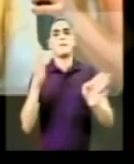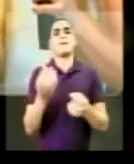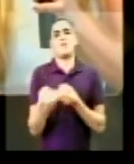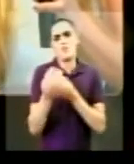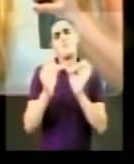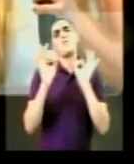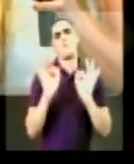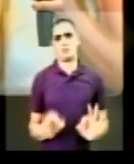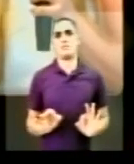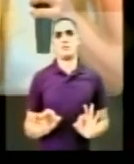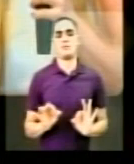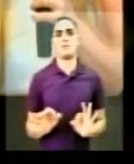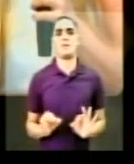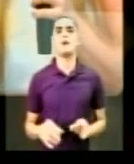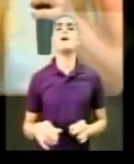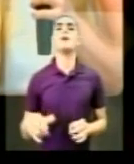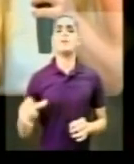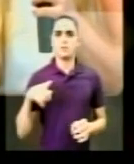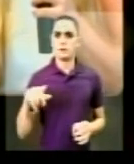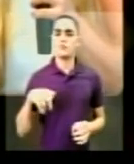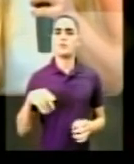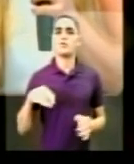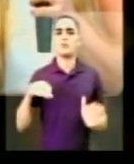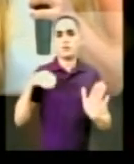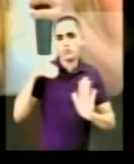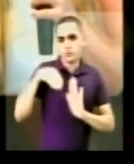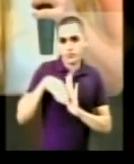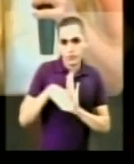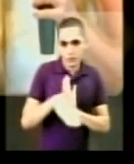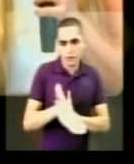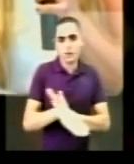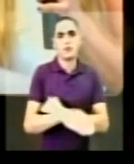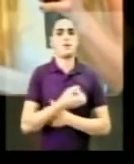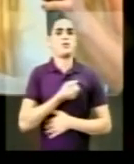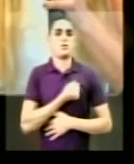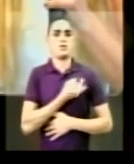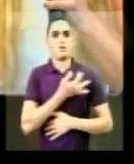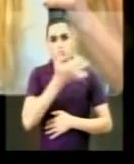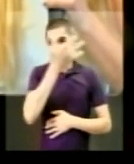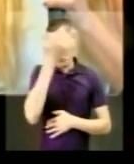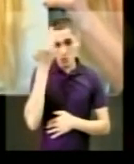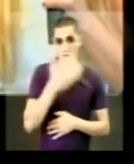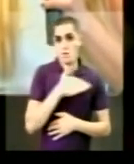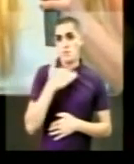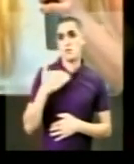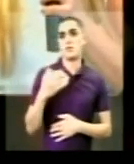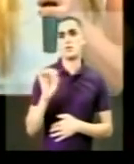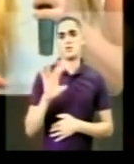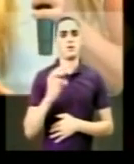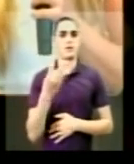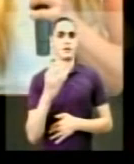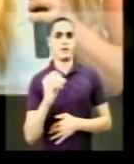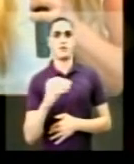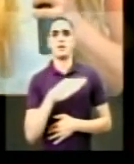eles tiveram aí uma redução na média de óbitos até aquele período, de 30 óbitos até agosto.